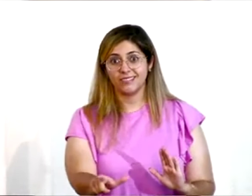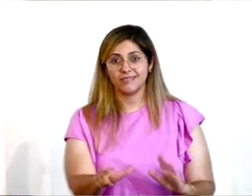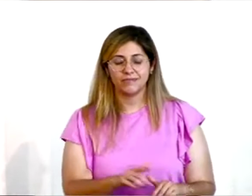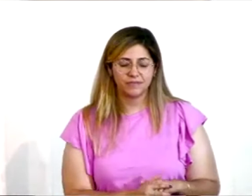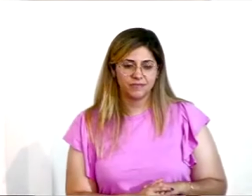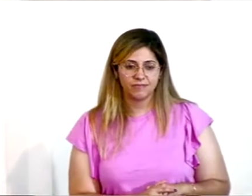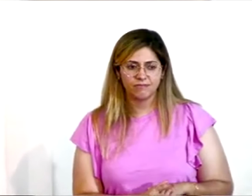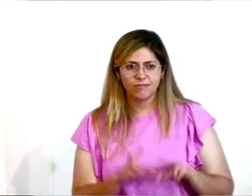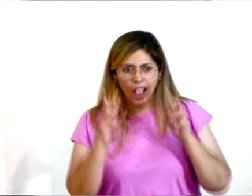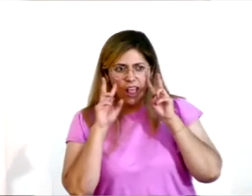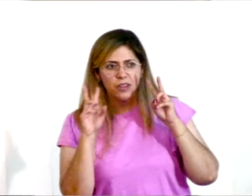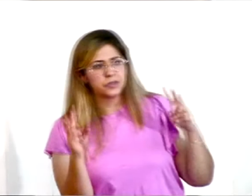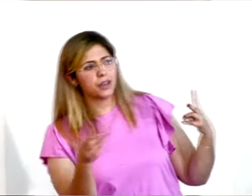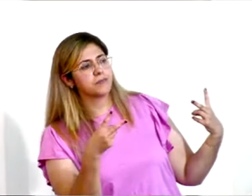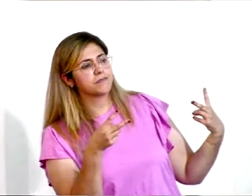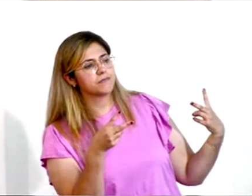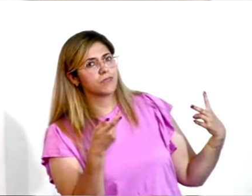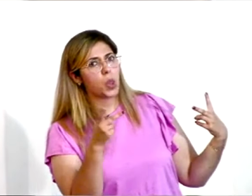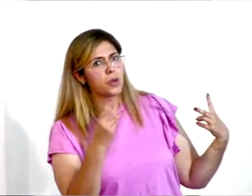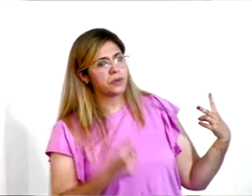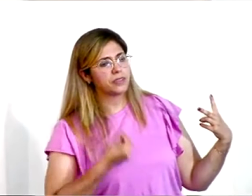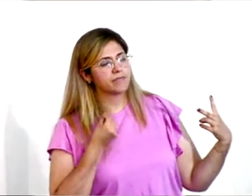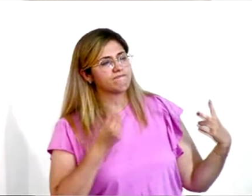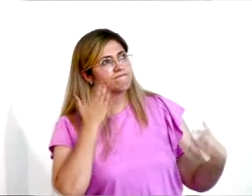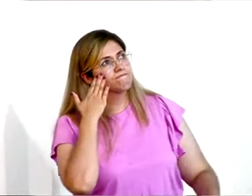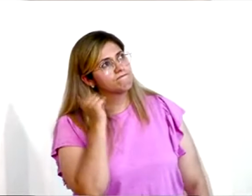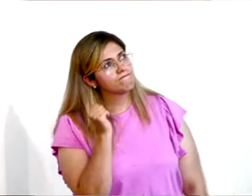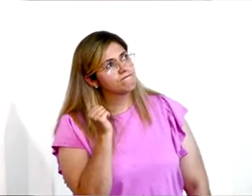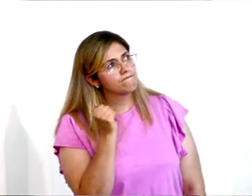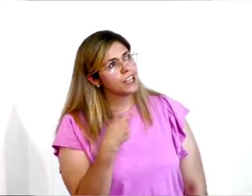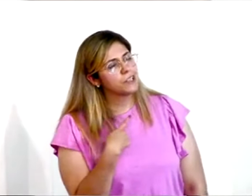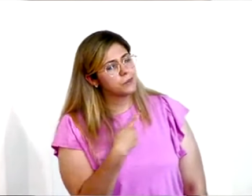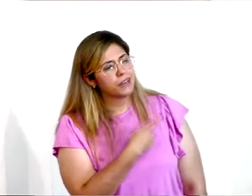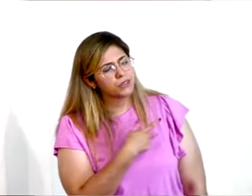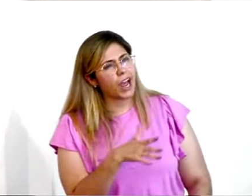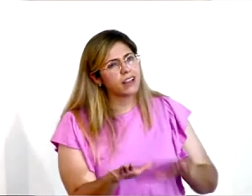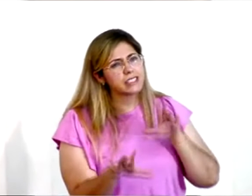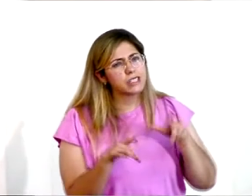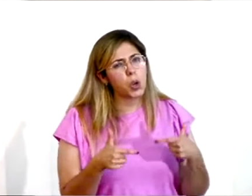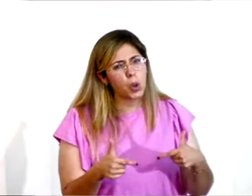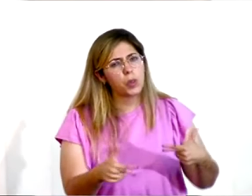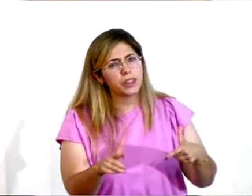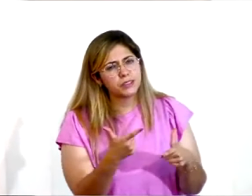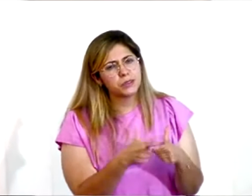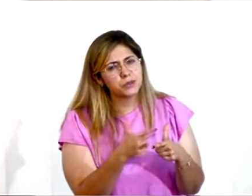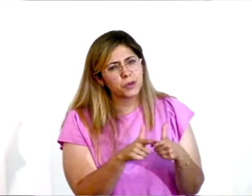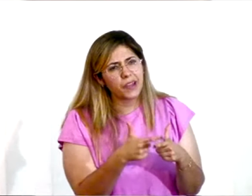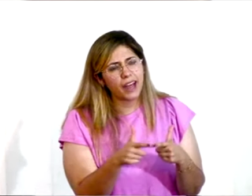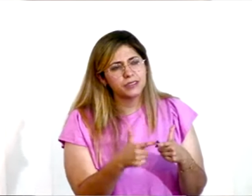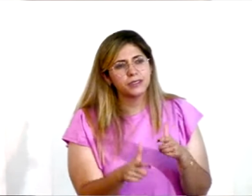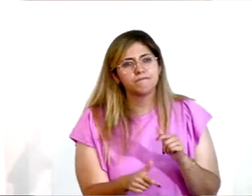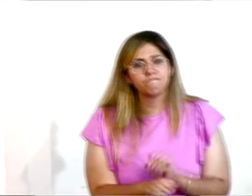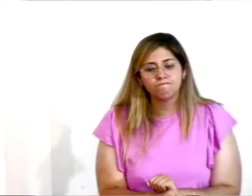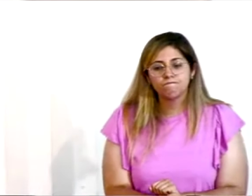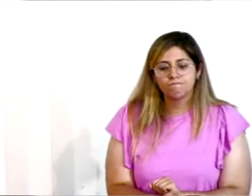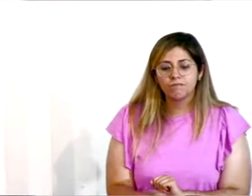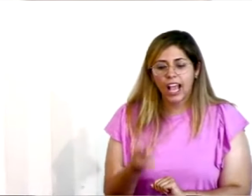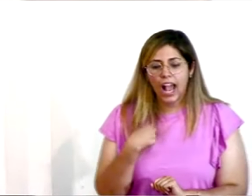consegue olhar para trás e falar, pastor, ainda que com todas as lutas, ainda que com todas as dificuldades, mas é isso que eu